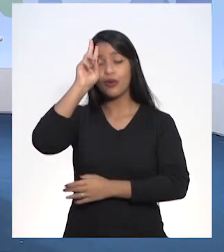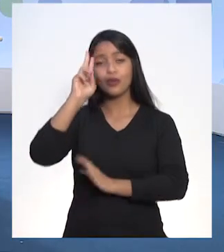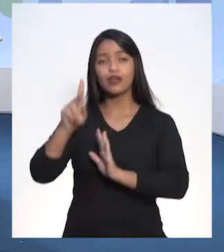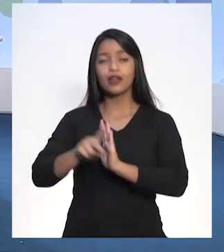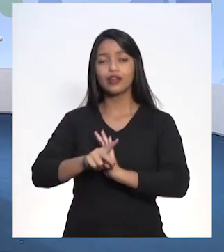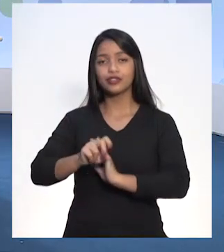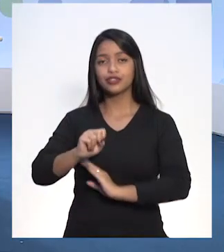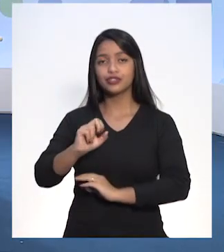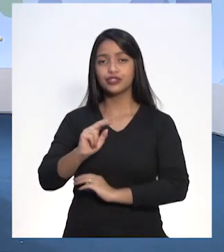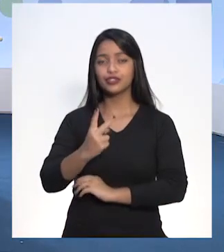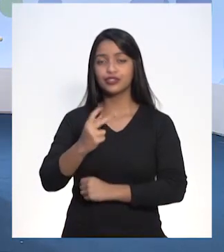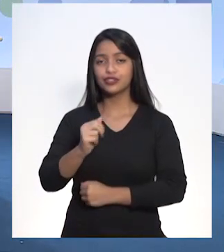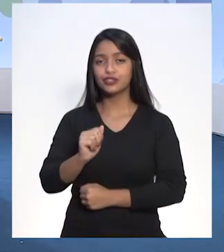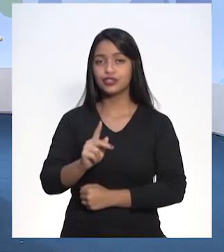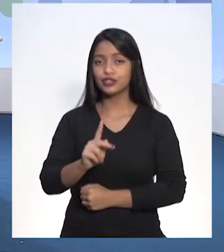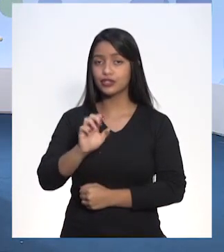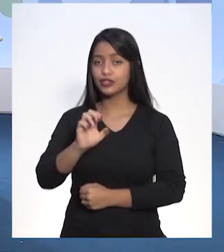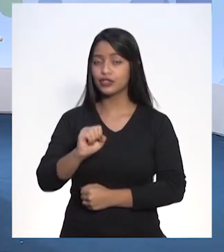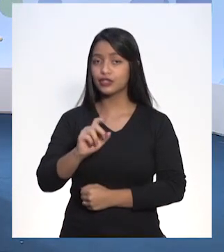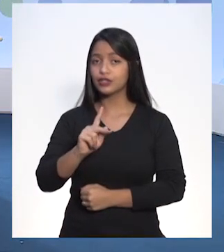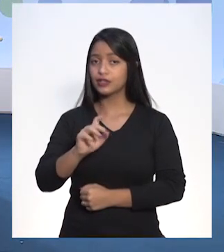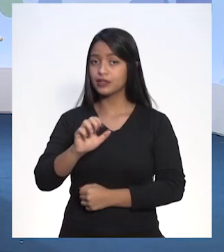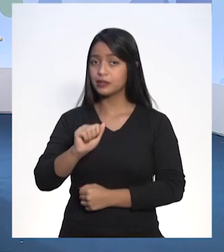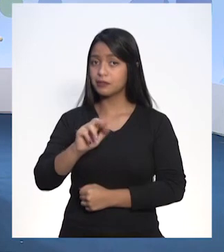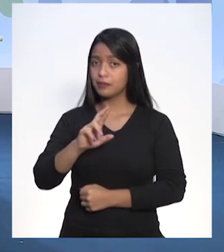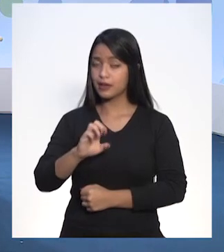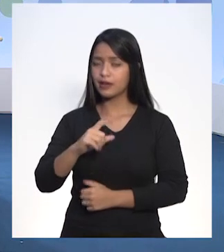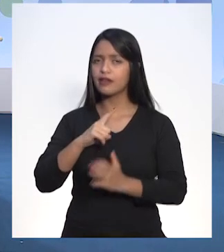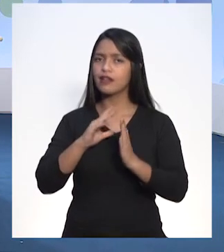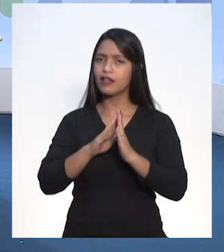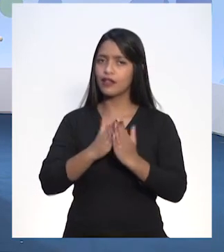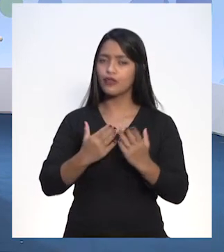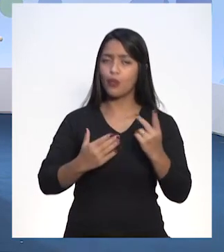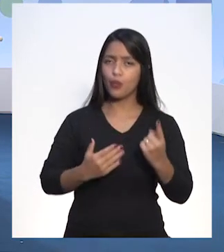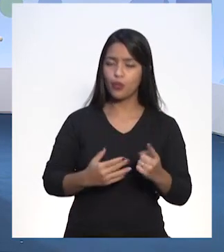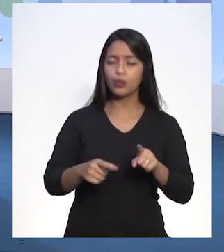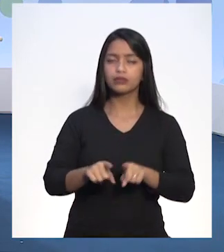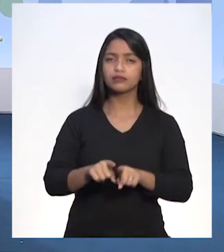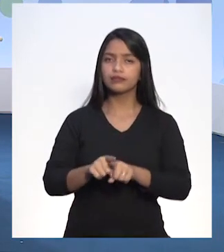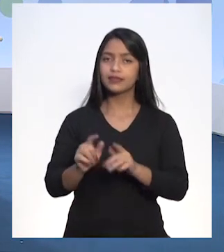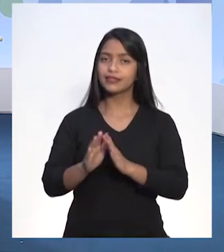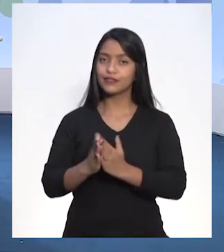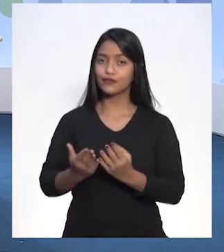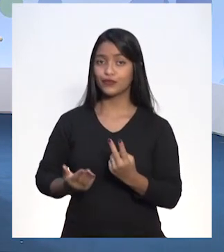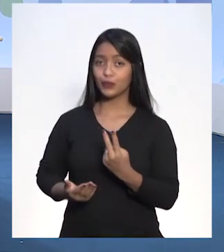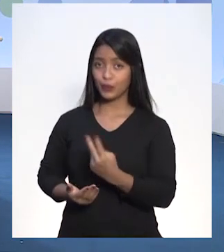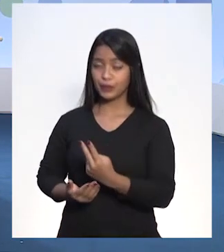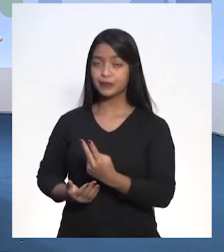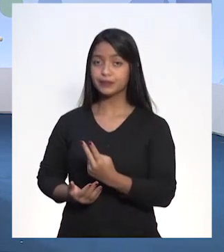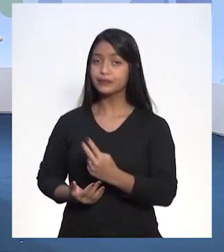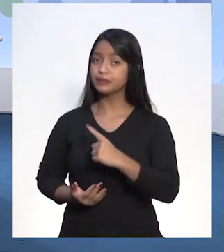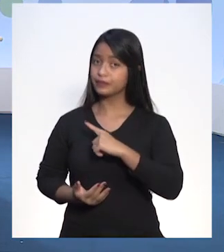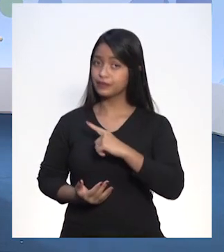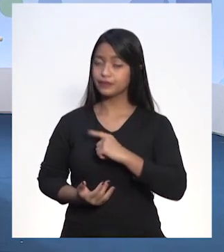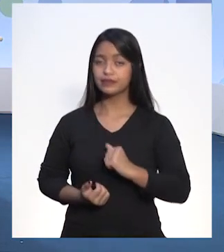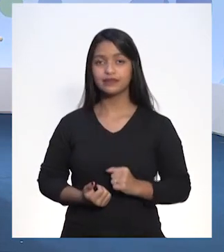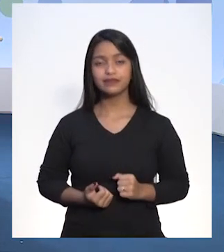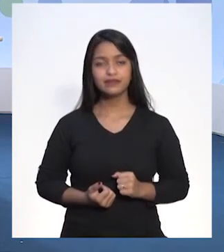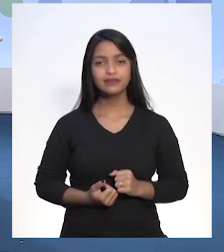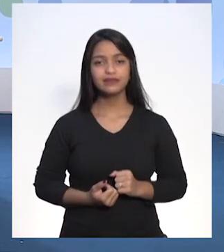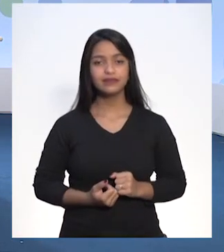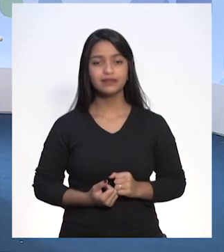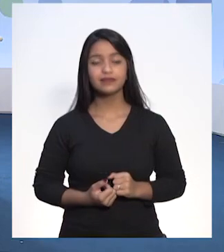várias adaptações aí de Romeu e Julieta, mas é importante a gente tentar ler. Que não seja o original do Shakespeare, que tem